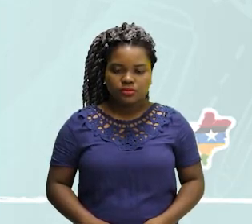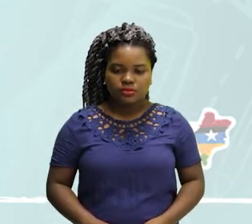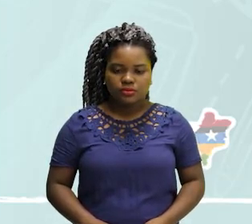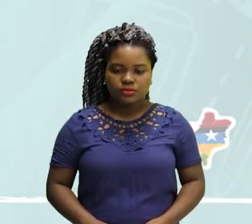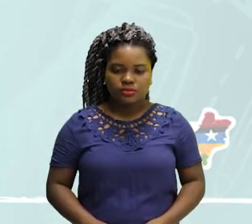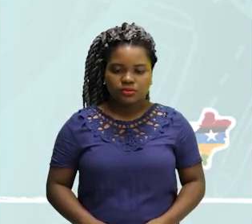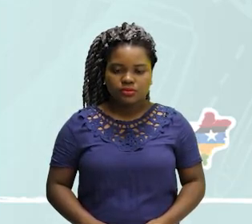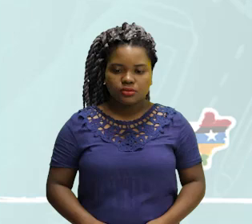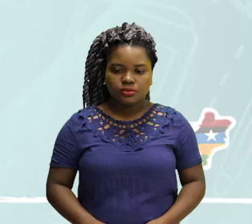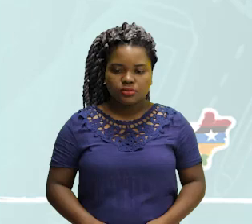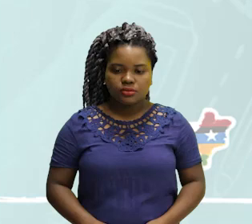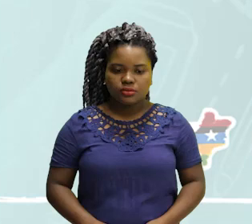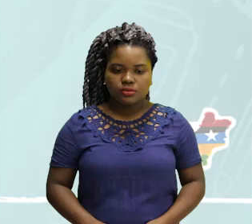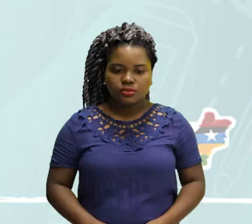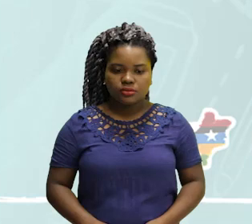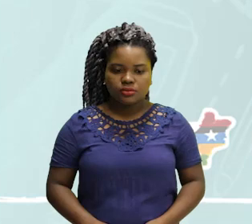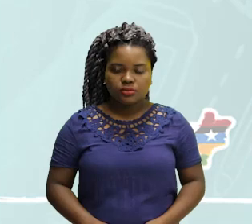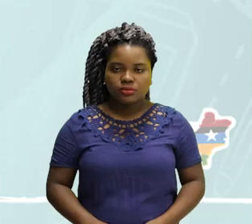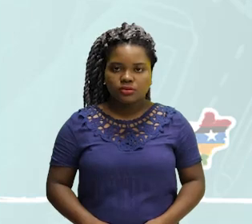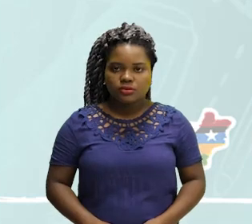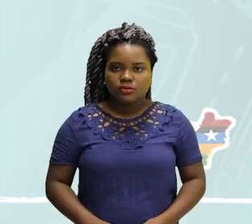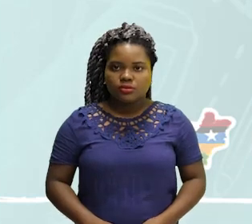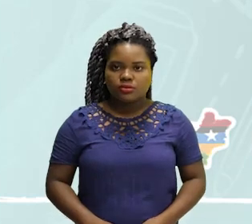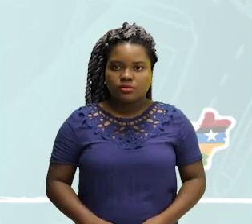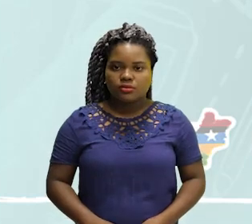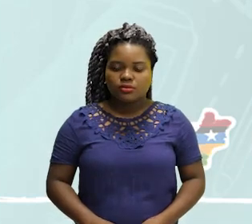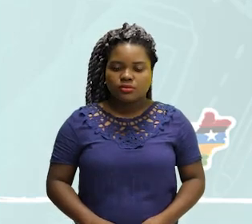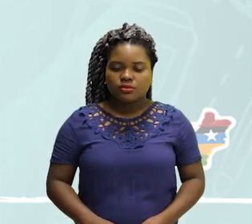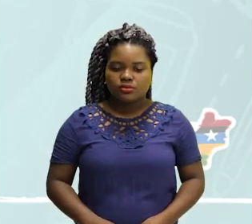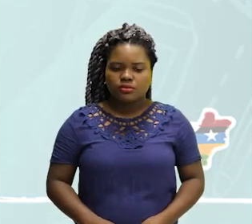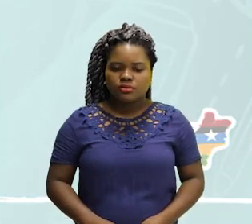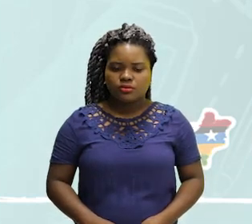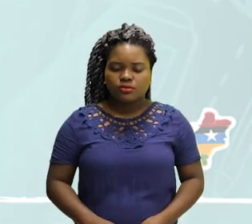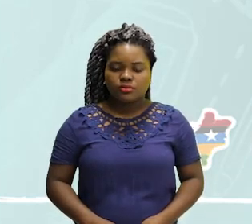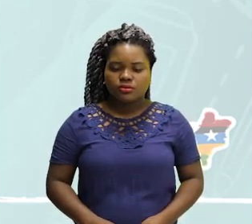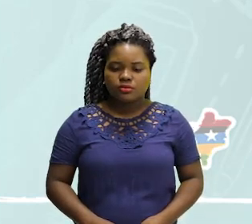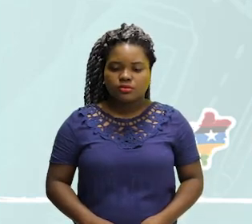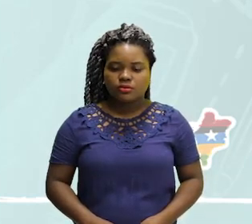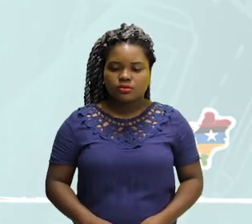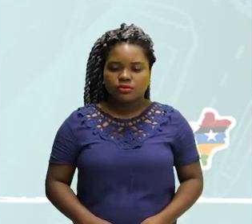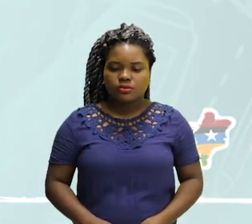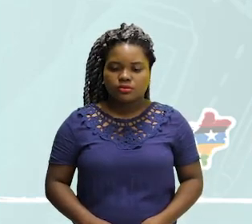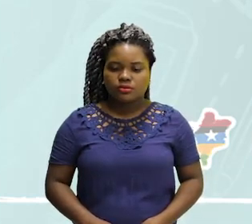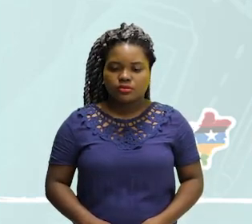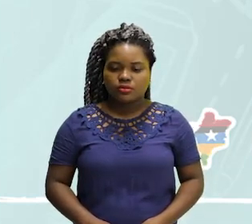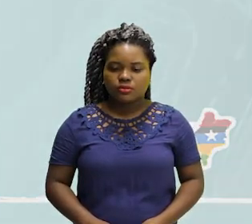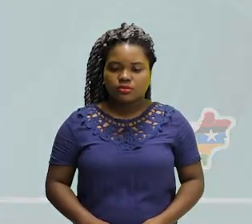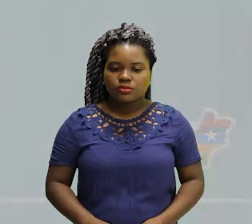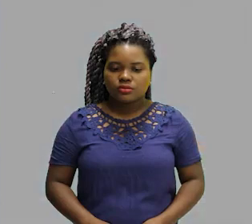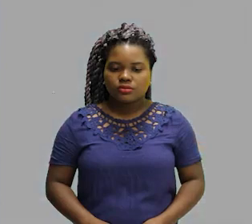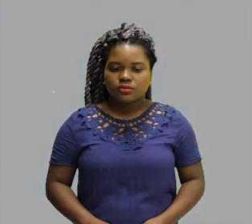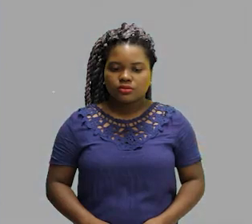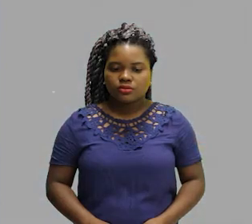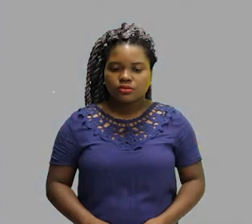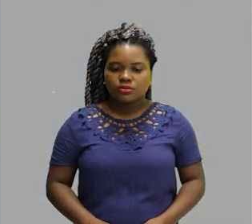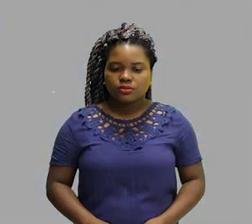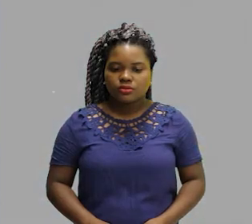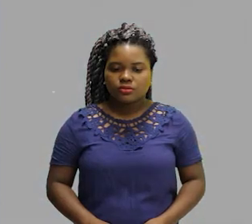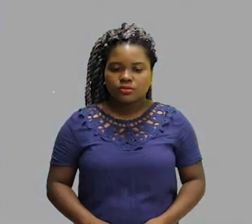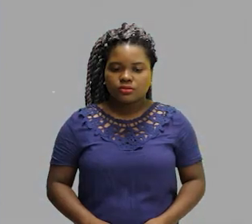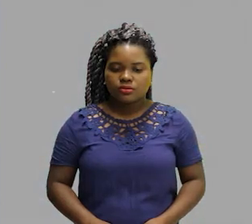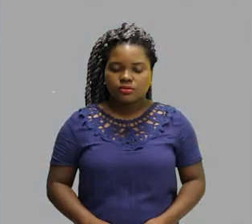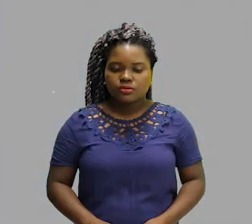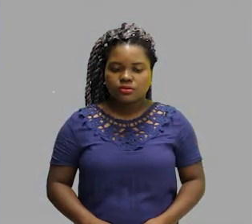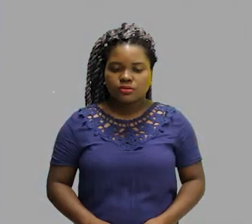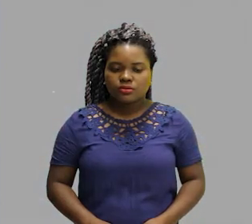século XV, a poesia e o canto se desvincularam, você já sabe disso, passando a primeira a ser elaborada com ritmo, musicalidade